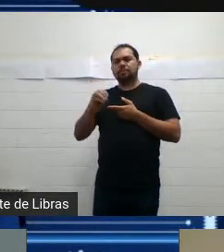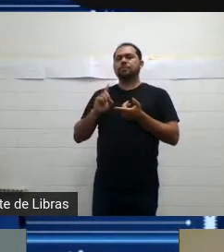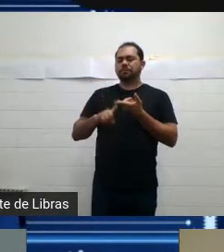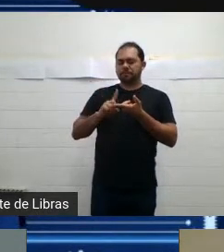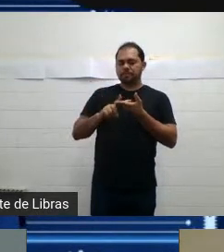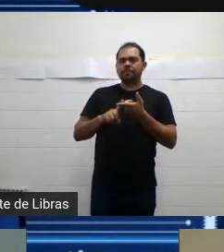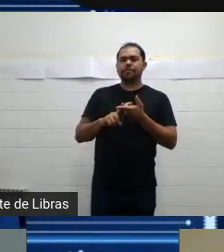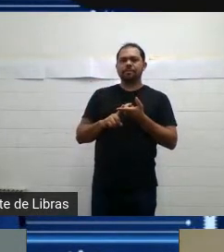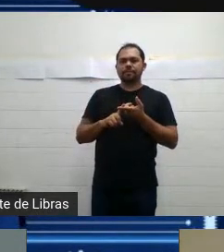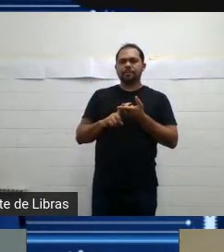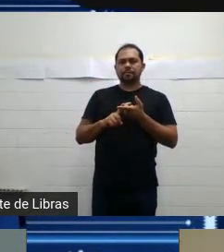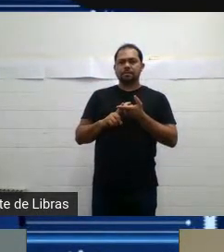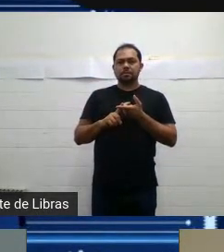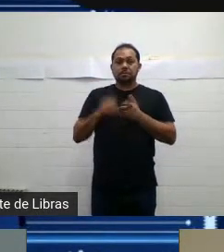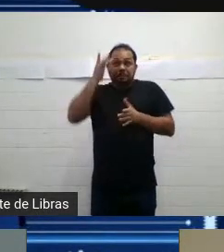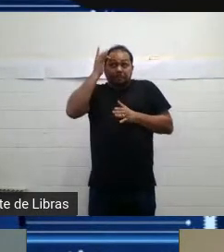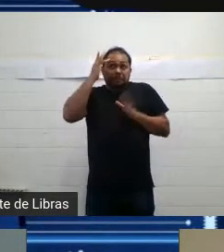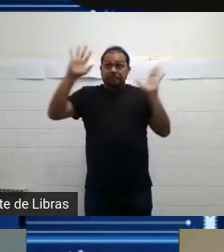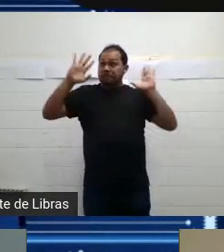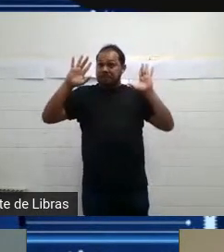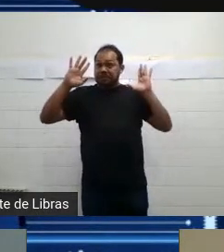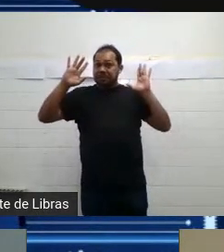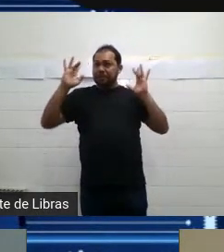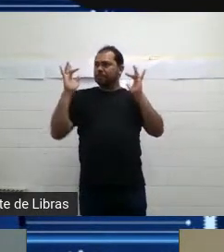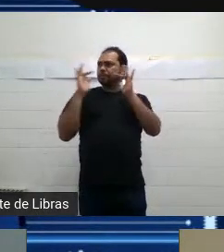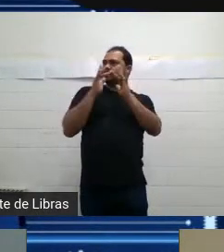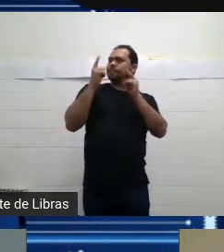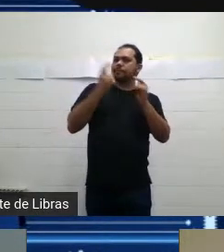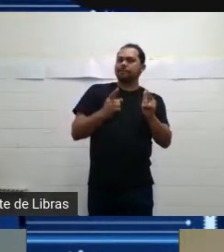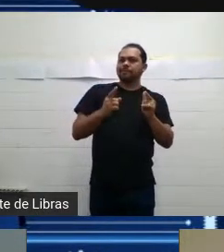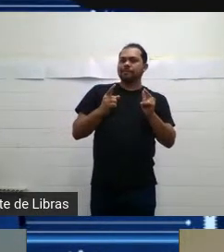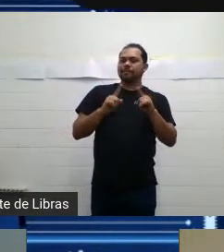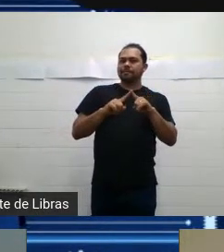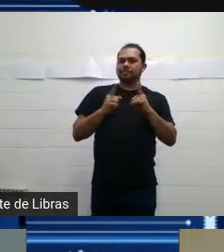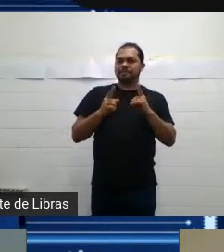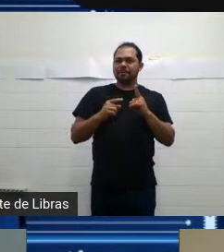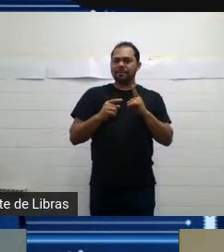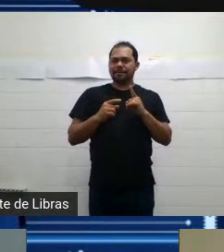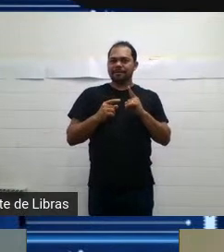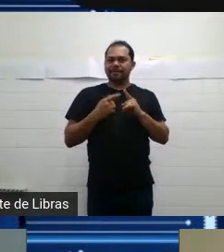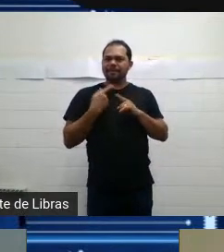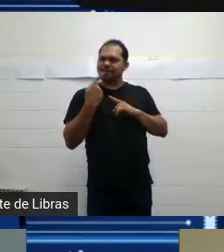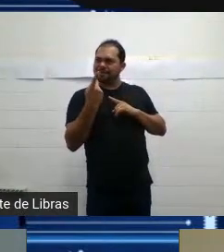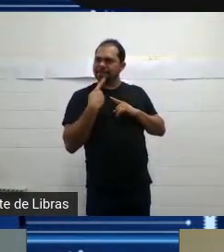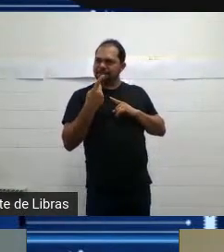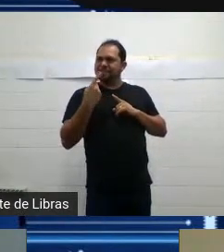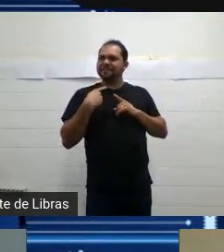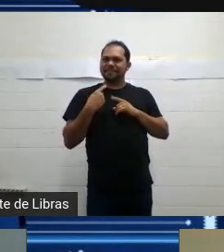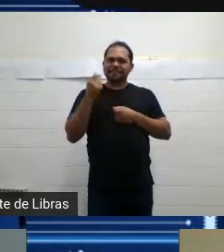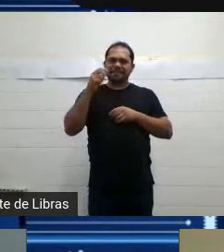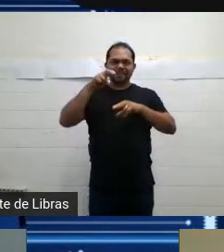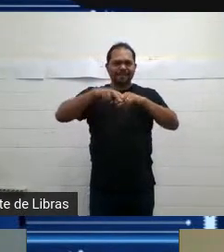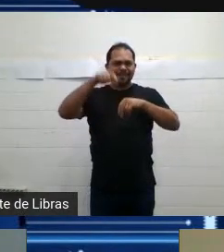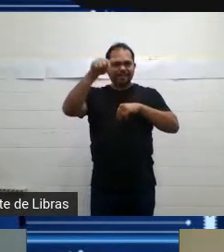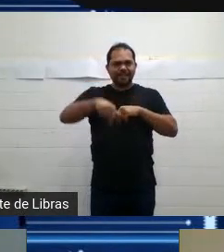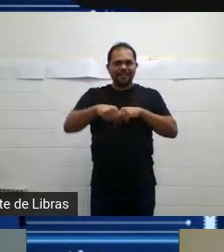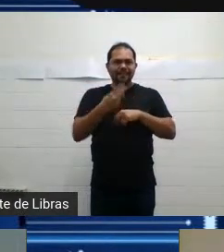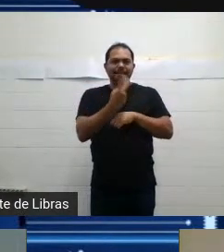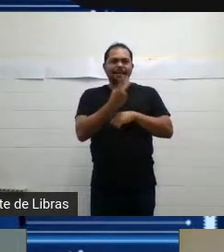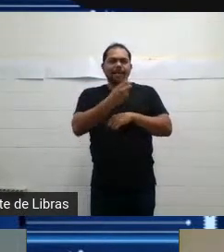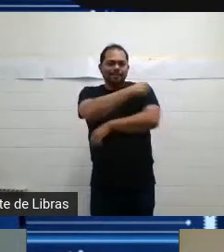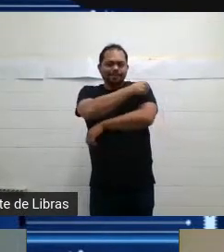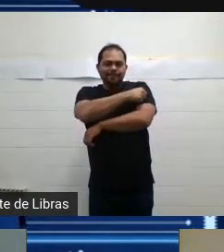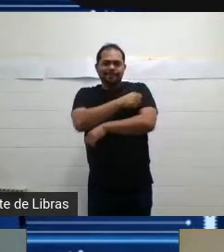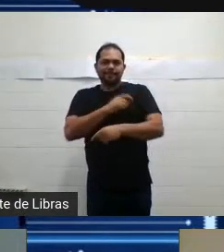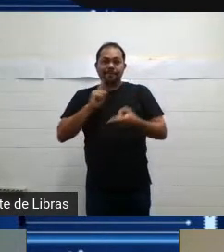assim... Eu não sei se foi coincidência, né, Rodrigo? Mas colocaram justamente as nossas duas aqui, né? Enfim, estão falando também muito do